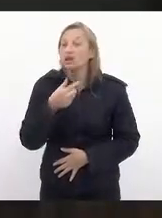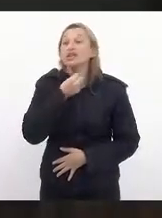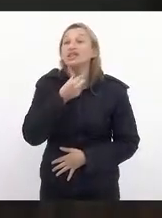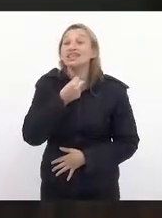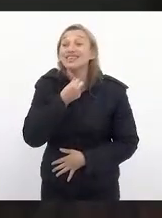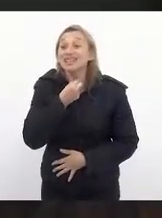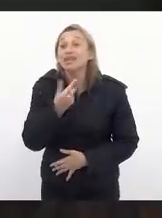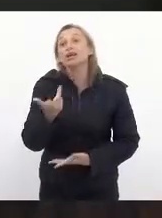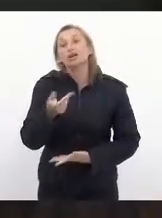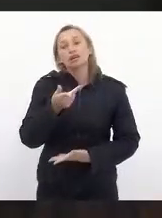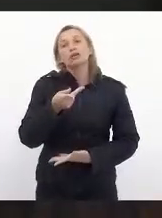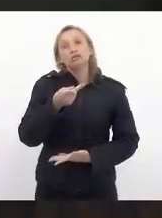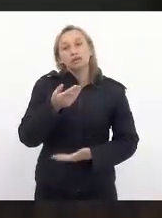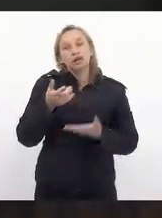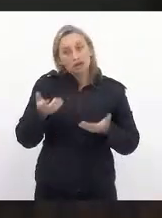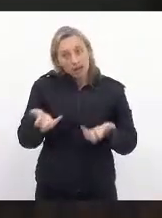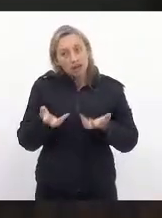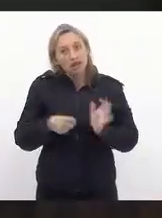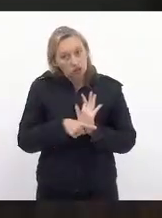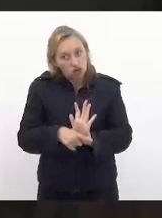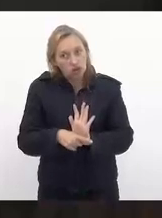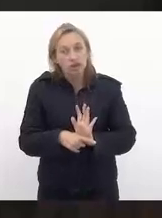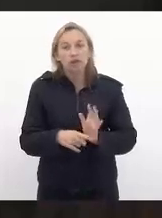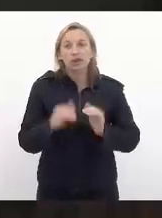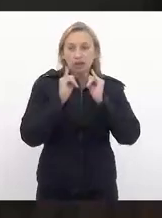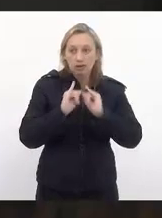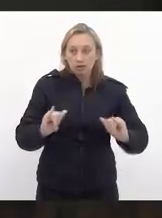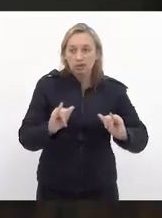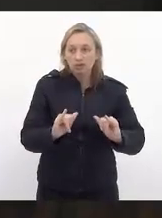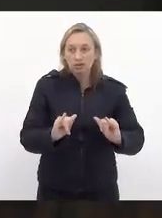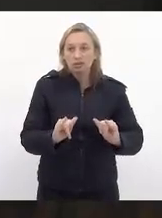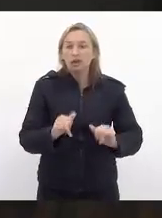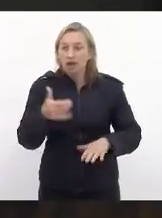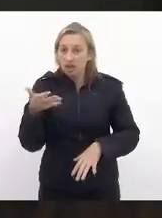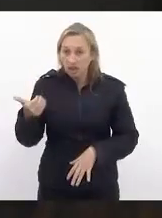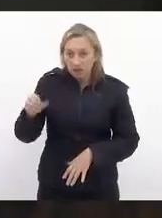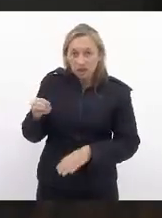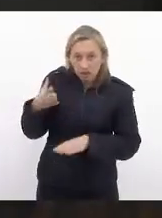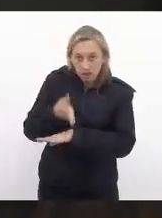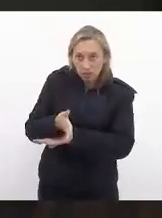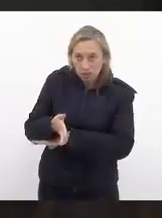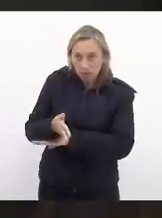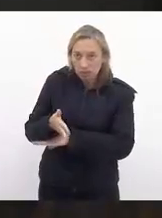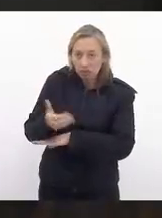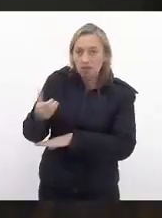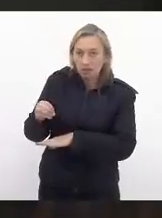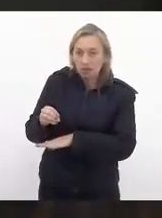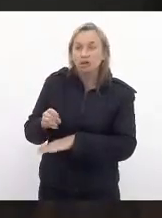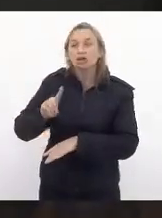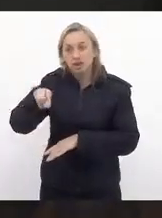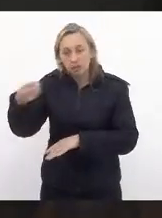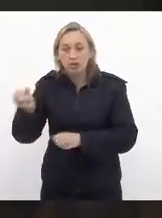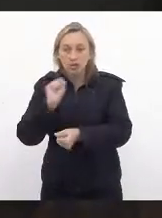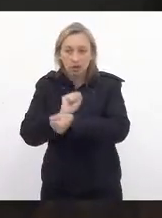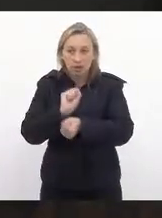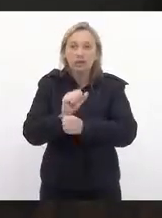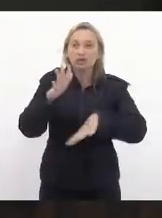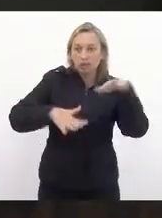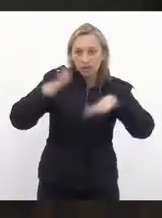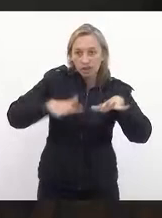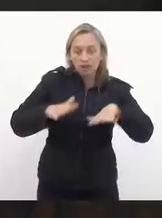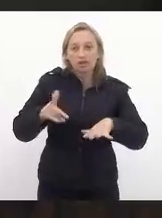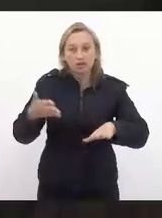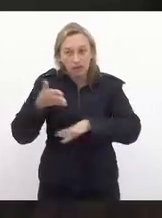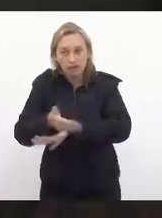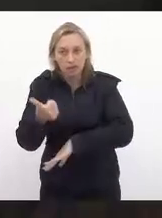tá ardendo eu estou tentando contribuir anuncio traz 10 horas entrou 10 daqui a pouco a depender do comportamento